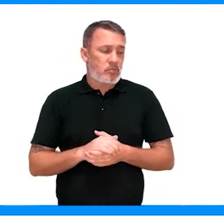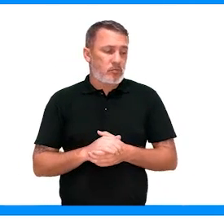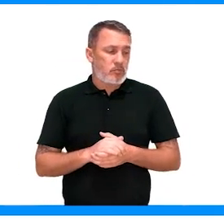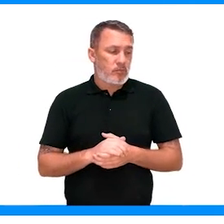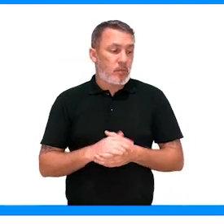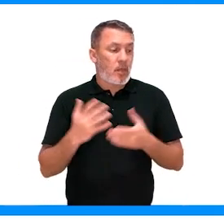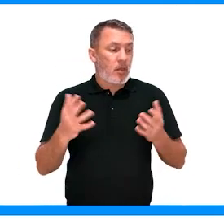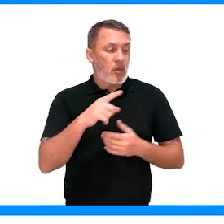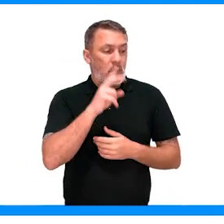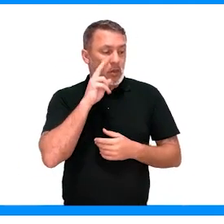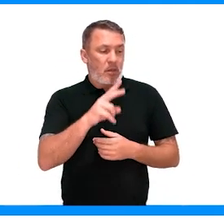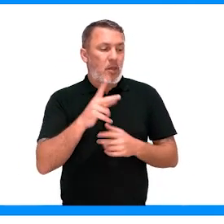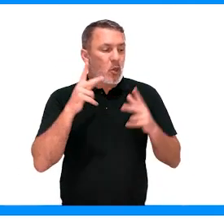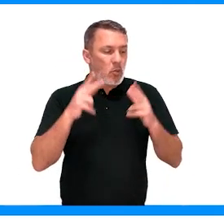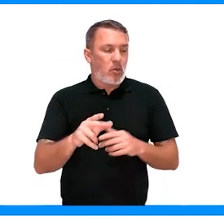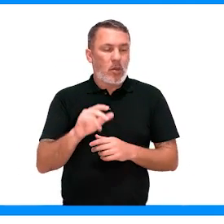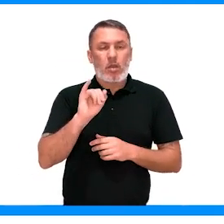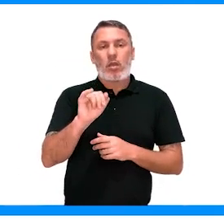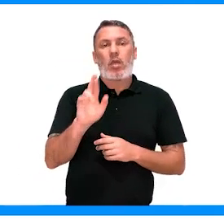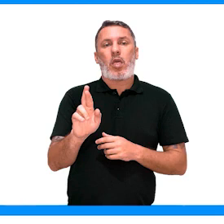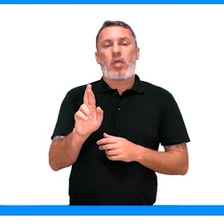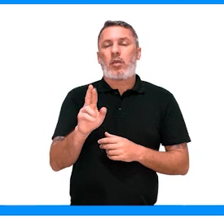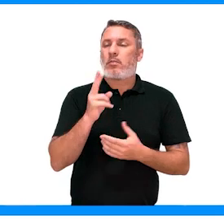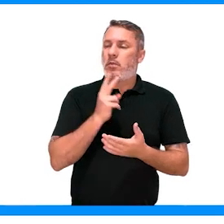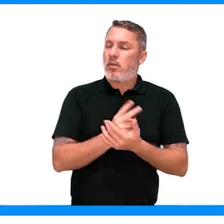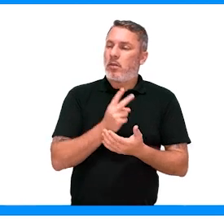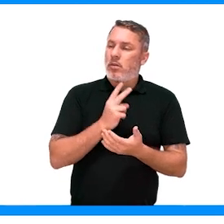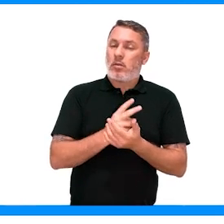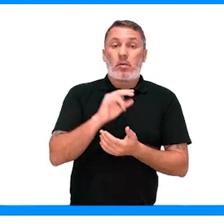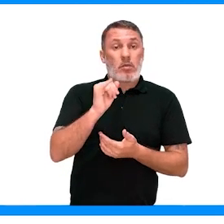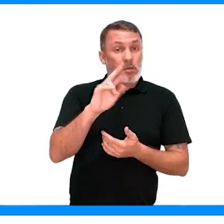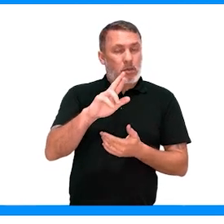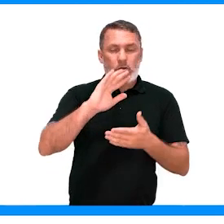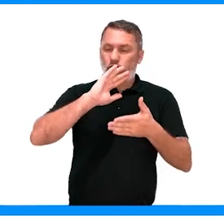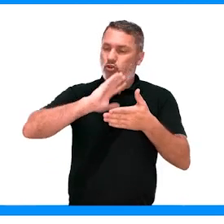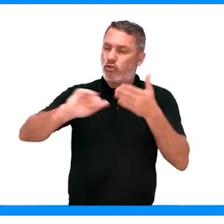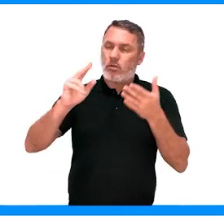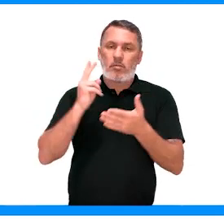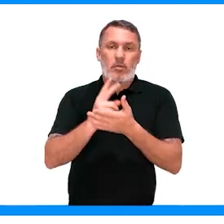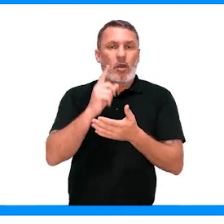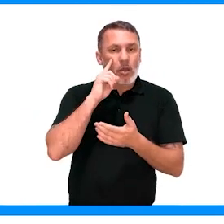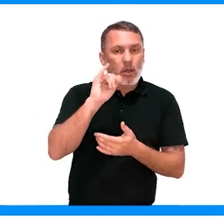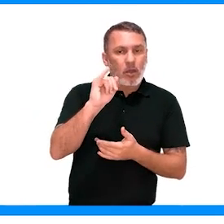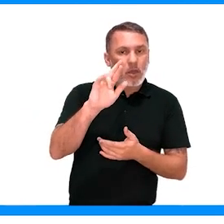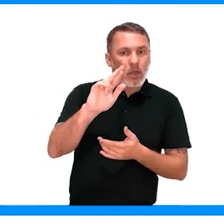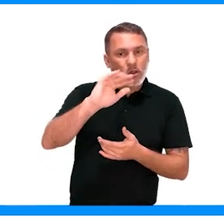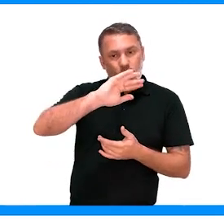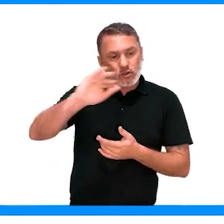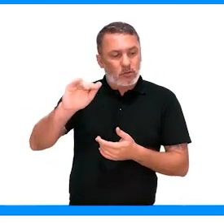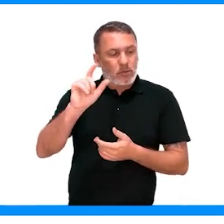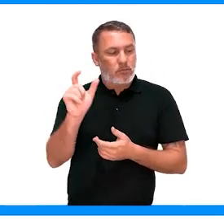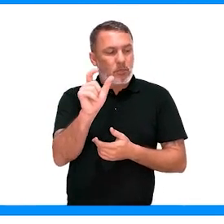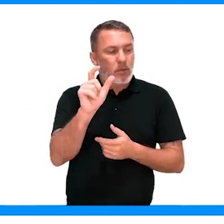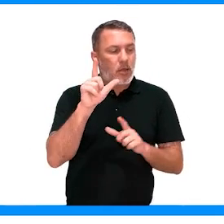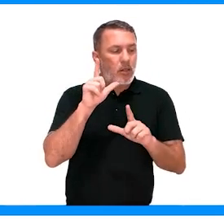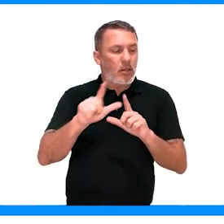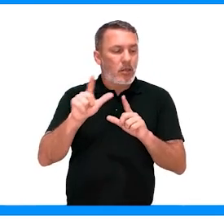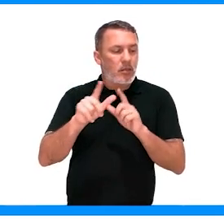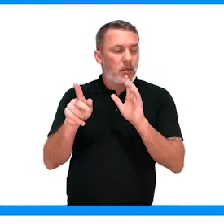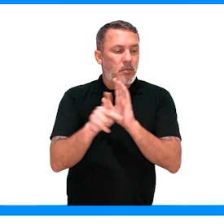Terminação IR. Mesma coisa nós vamos fazer. Nós vamos tirar o IR dele e vamos acrescentar